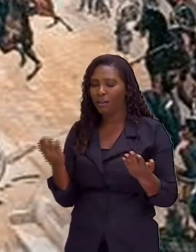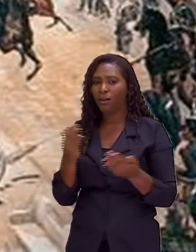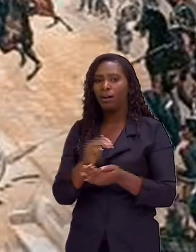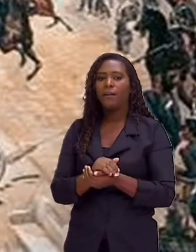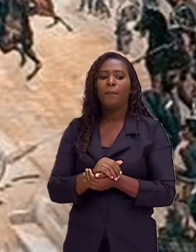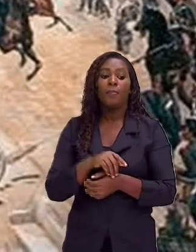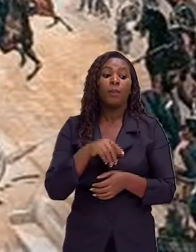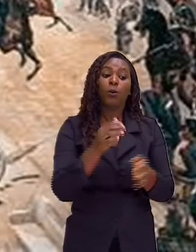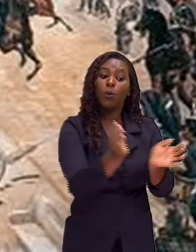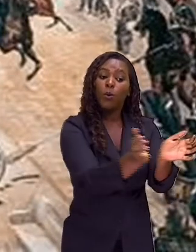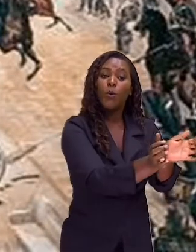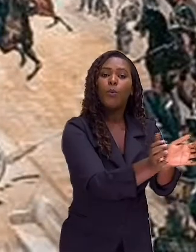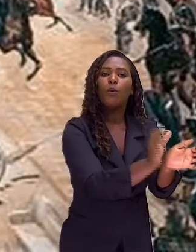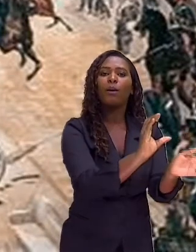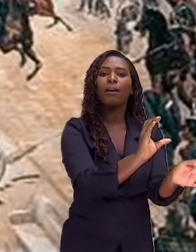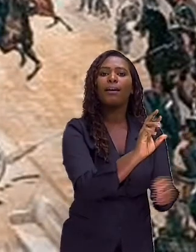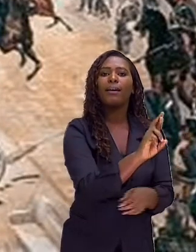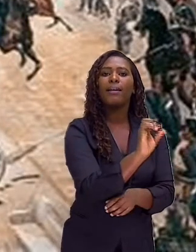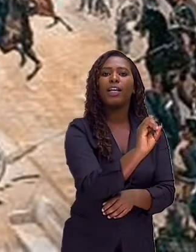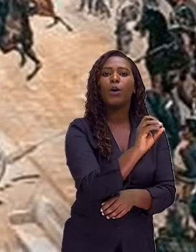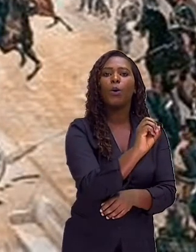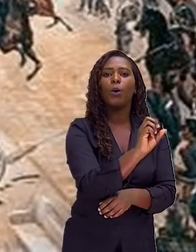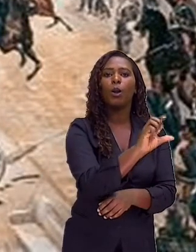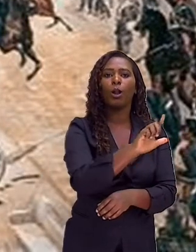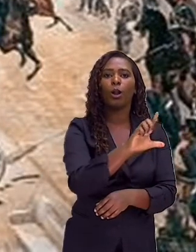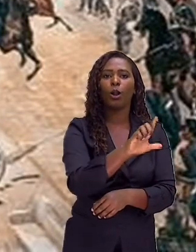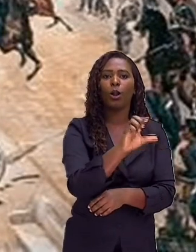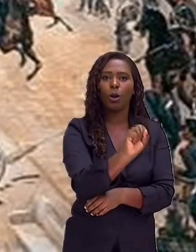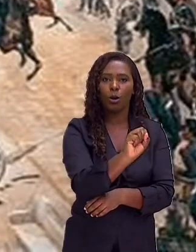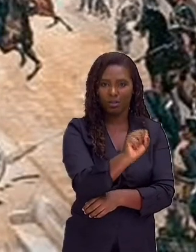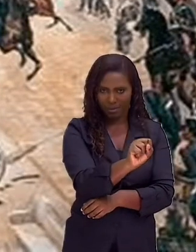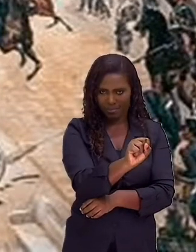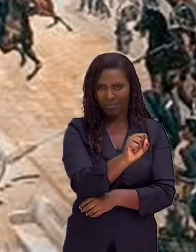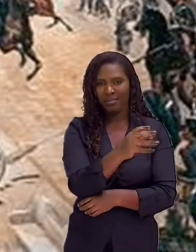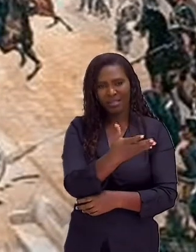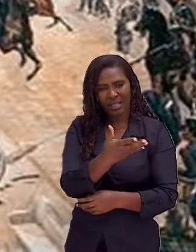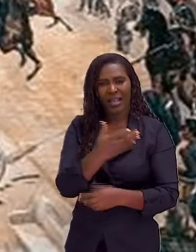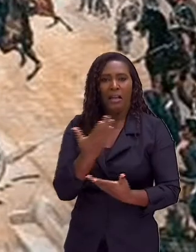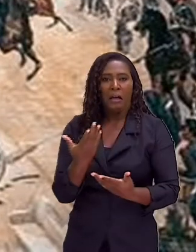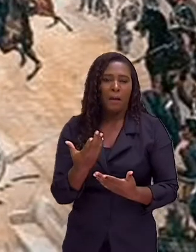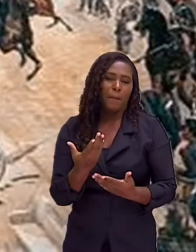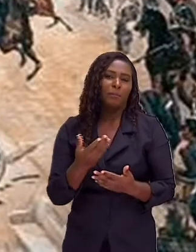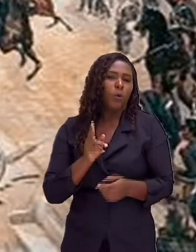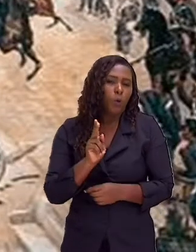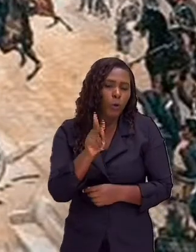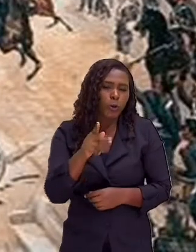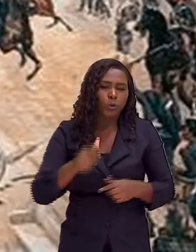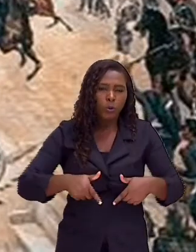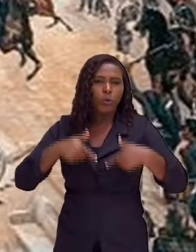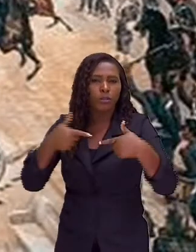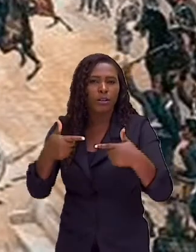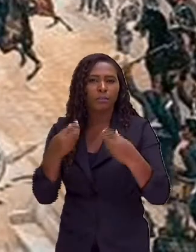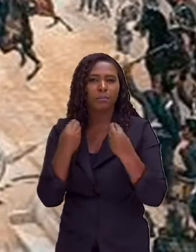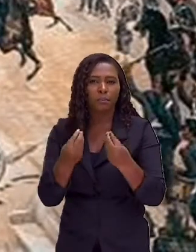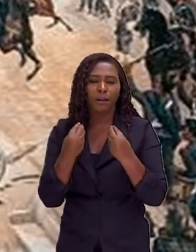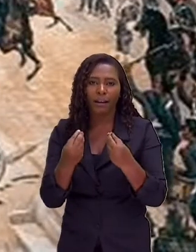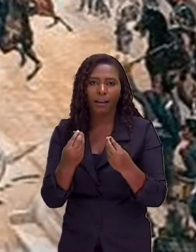crioulo. E a independência que a maioria das colônias sul-americanas haviam